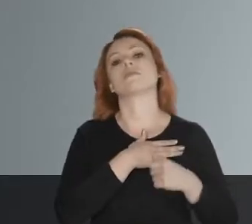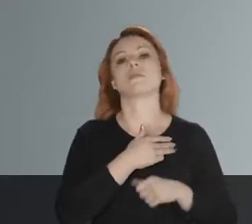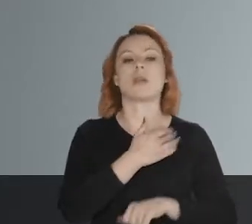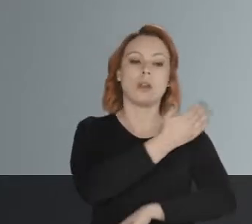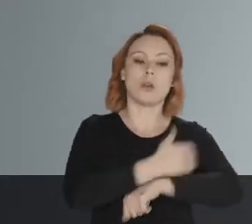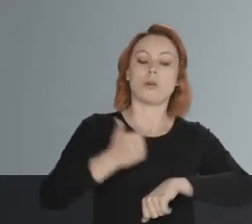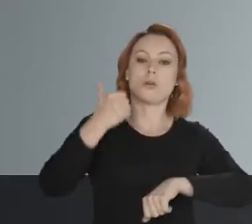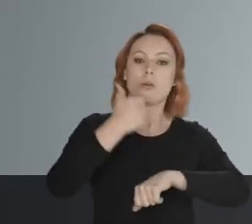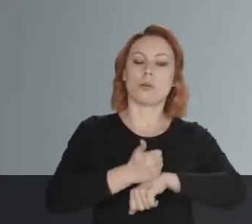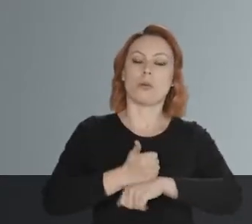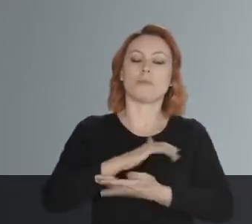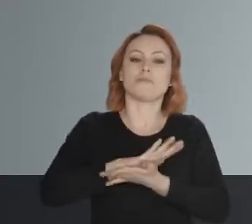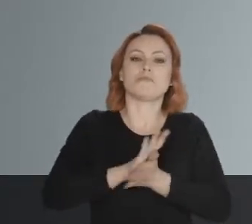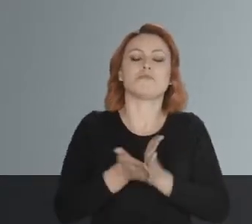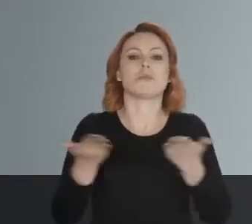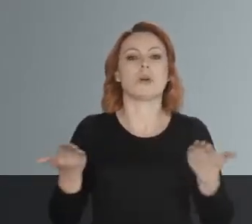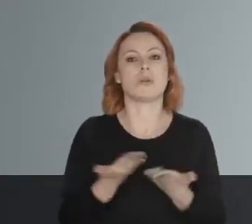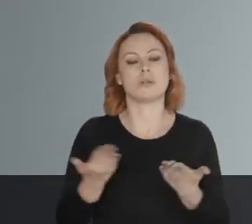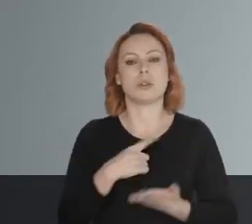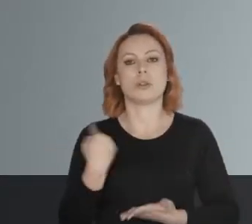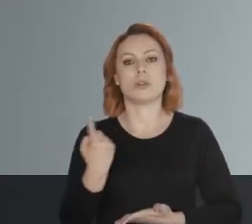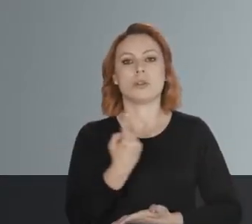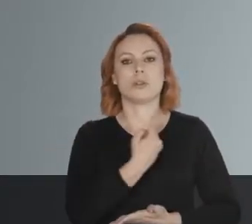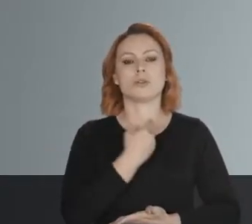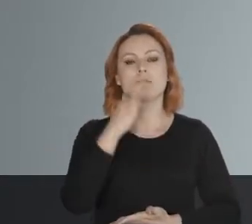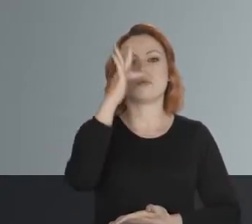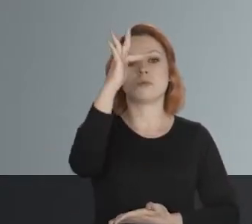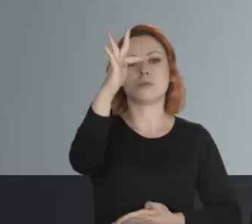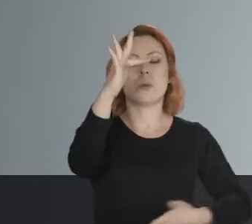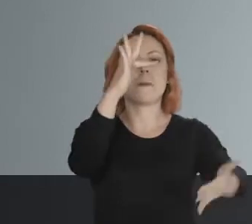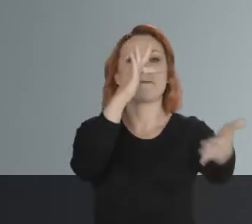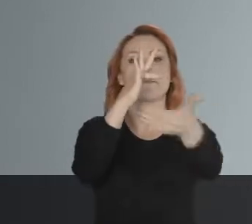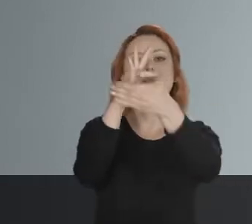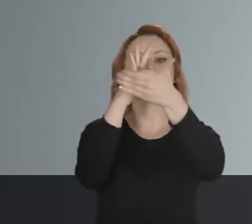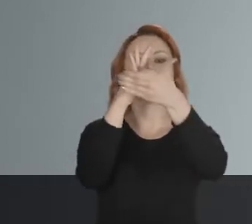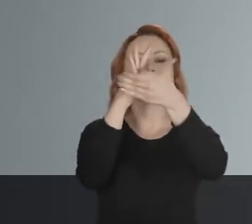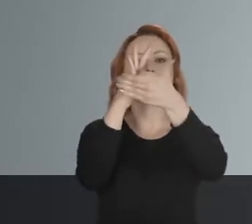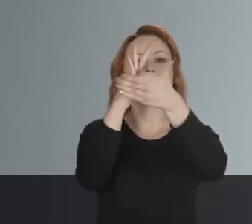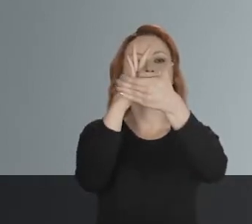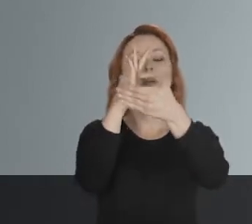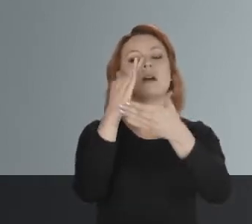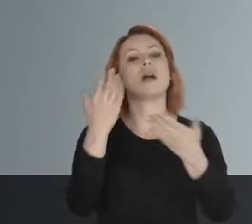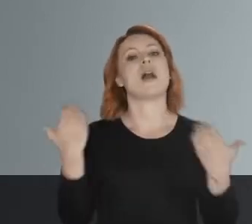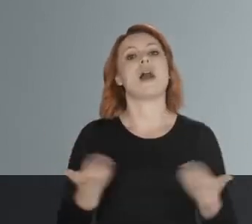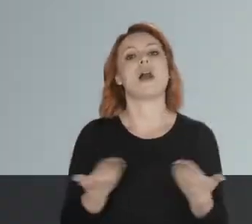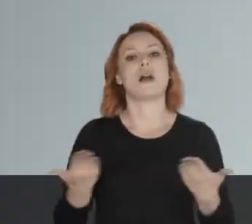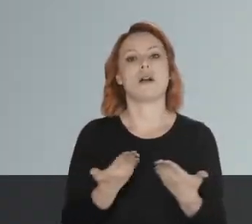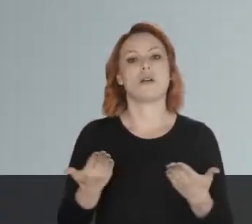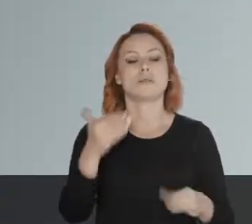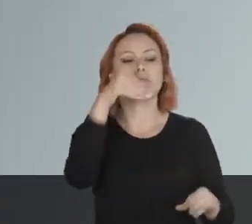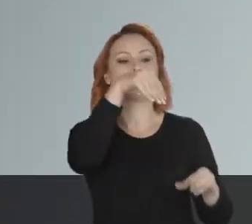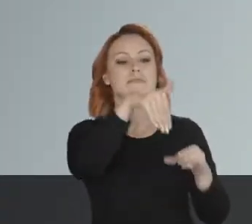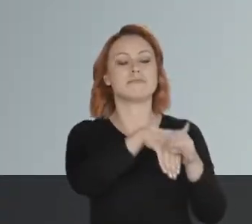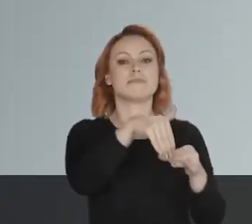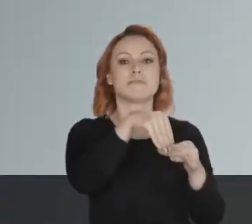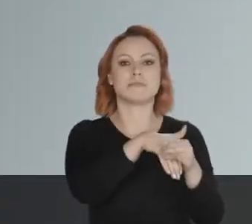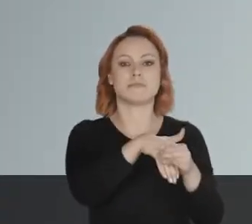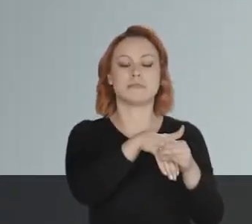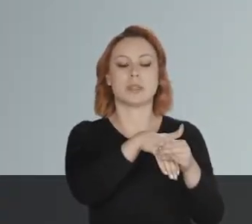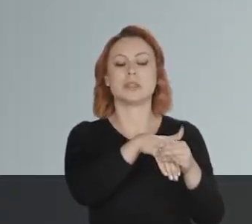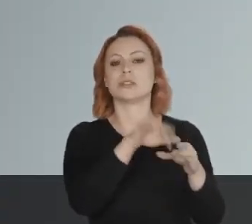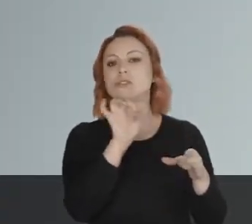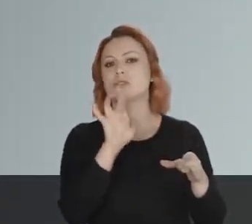golpe destruiu o presente do Brasil, cabe a nós lutar contra a destruição do futuro. E isto é agora, nessas